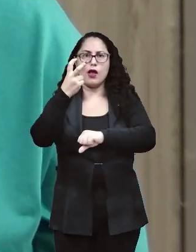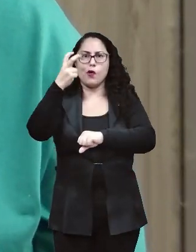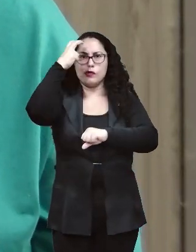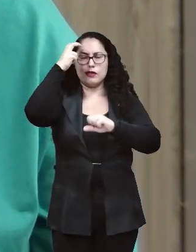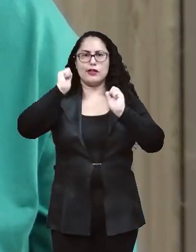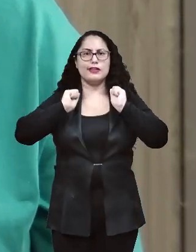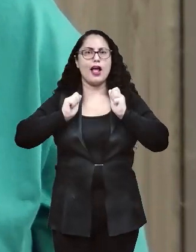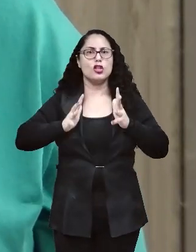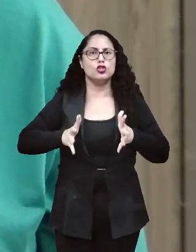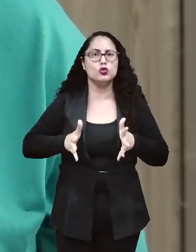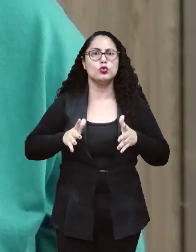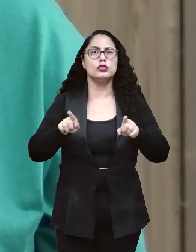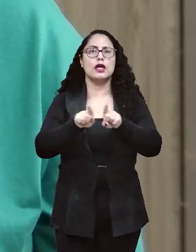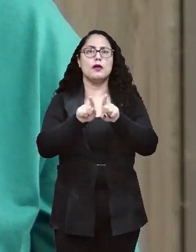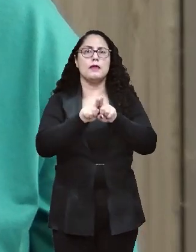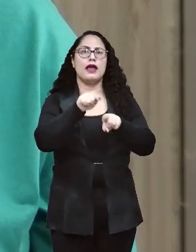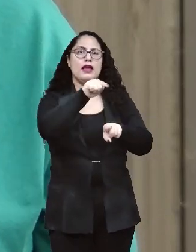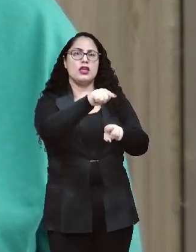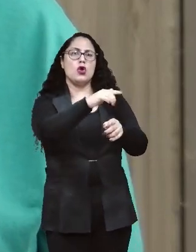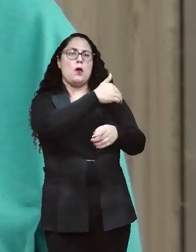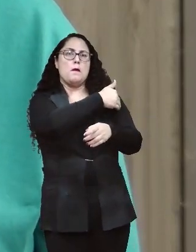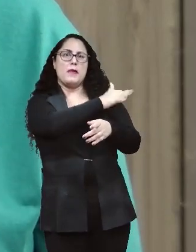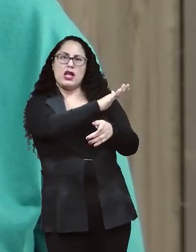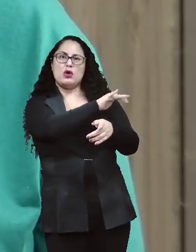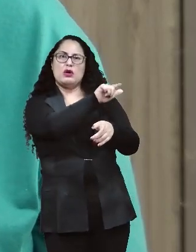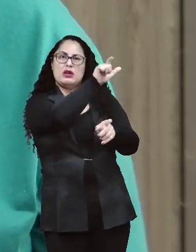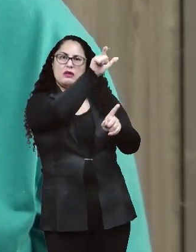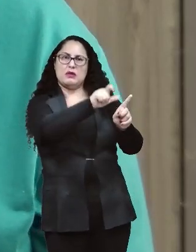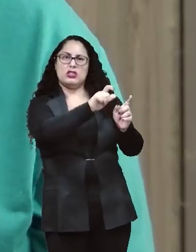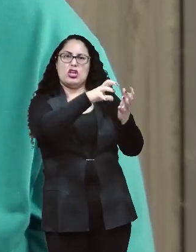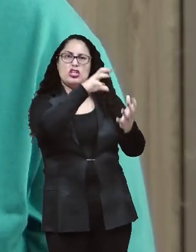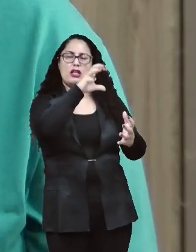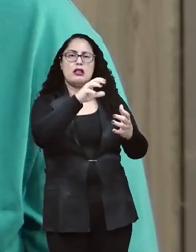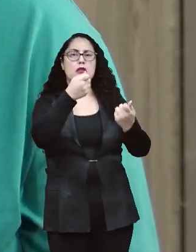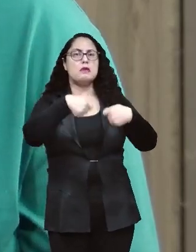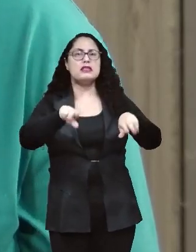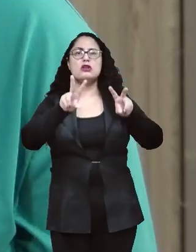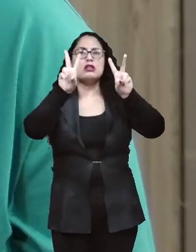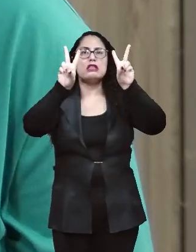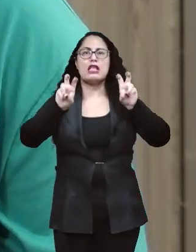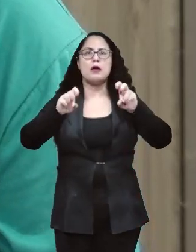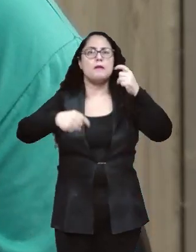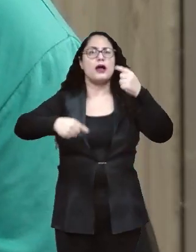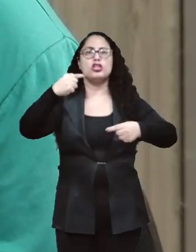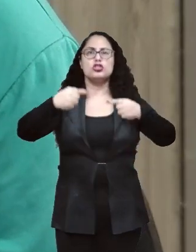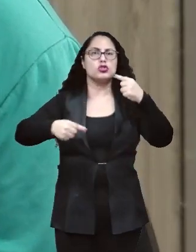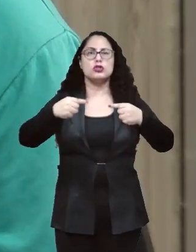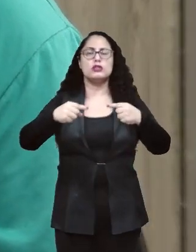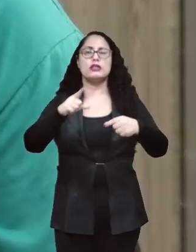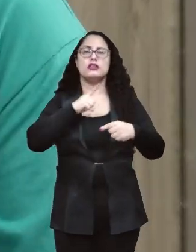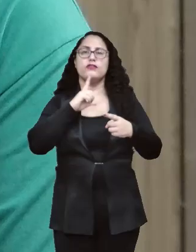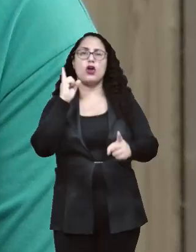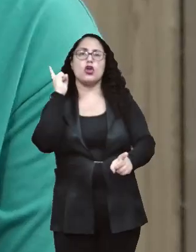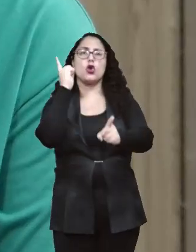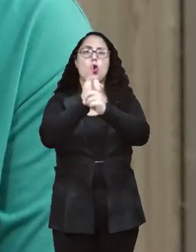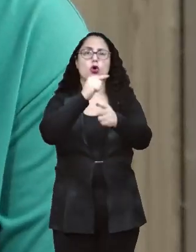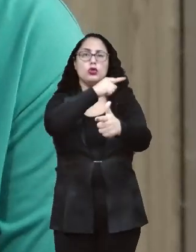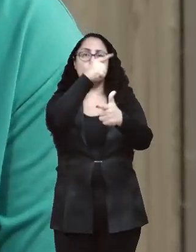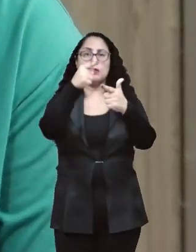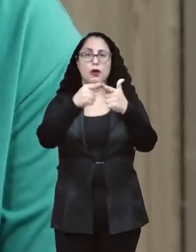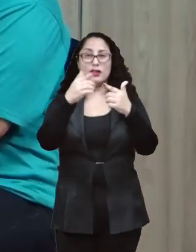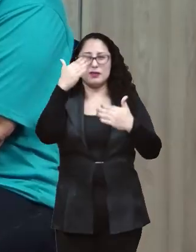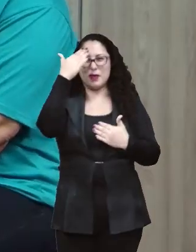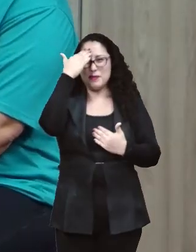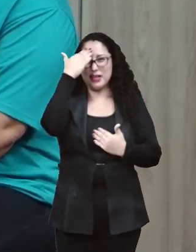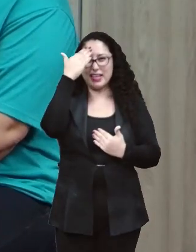de atitude, e que o etarismo não seja mais um tema que a gente precise discutir no próximo encontro que a gente tiver aqui. Então,